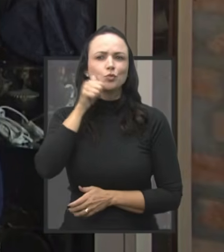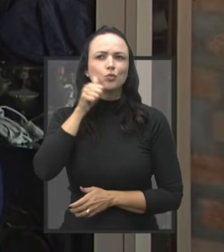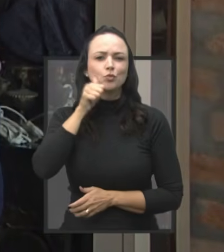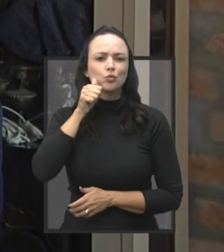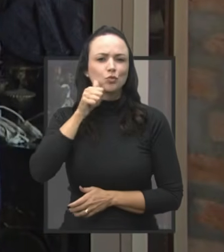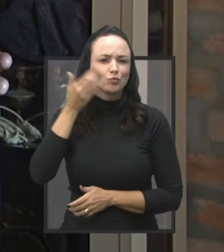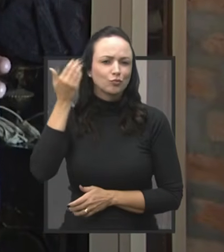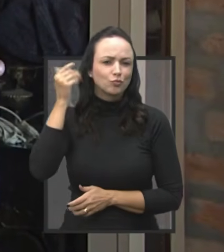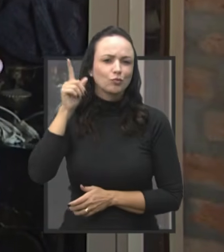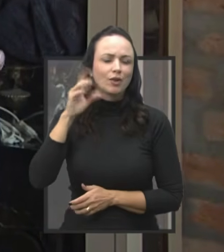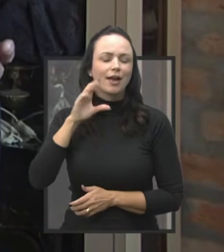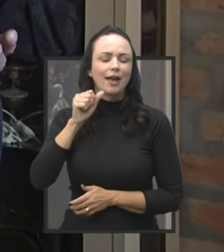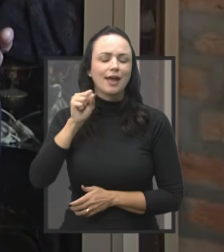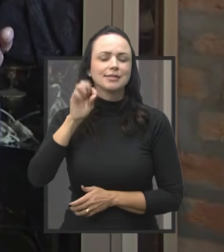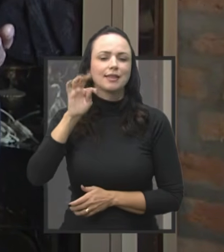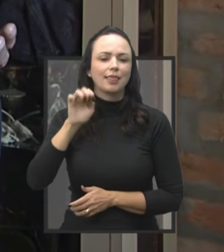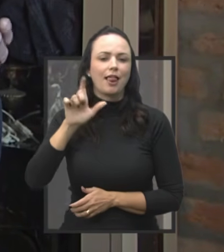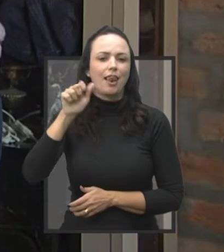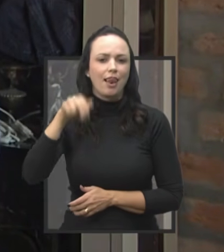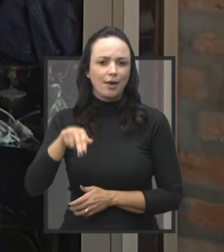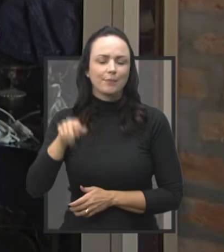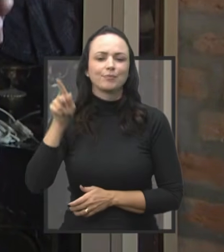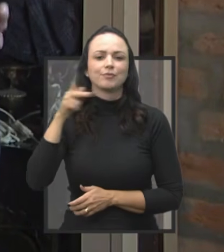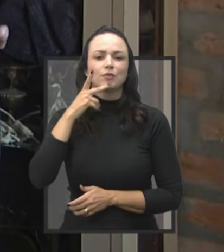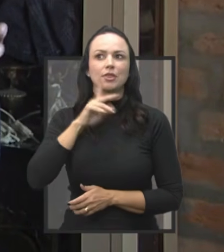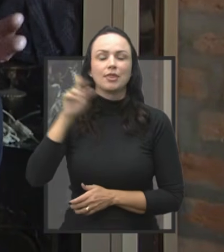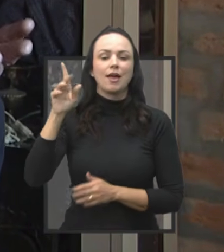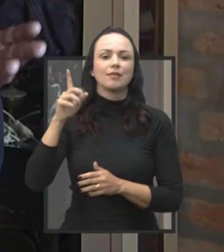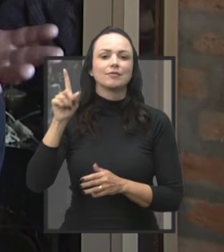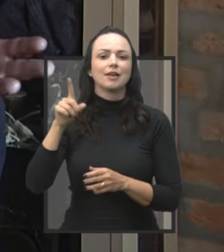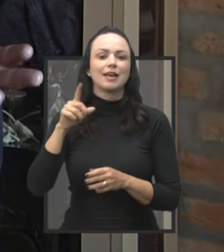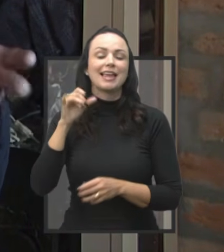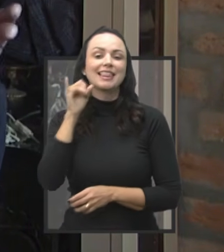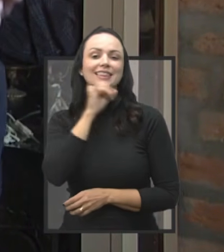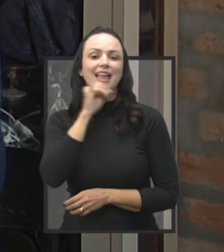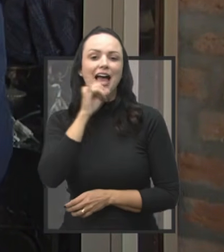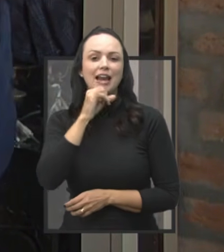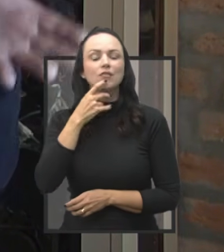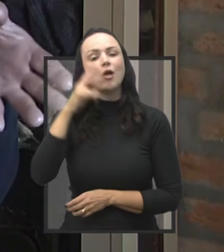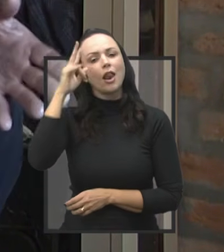já dos Castelã, que disse que estava na Itália, falou que